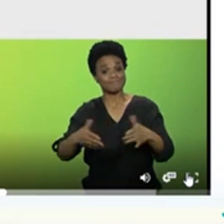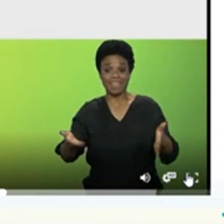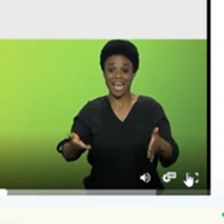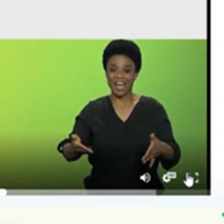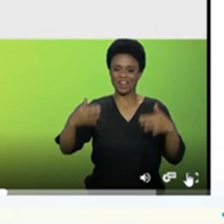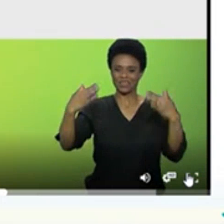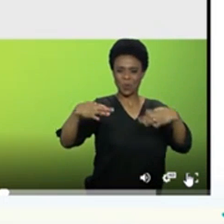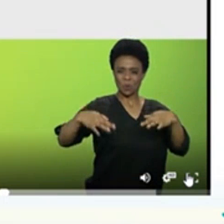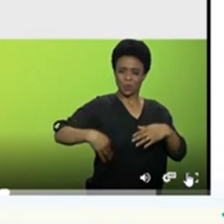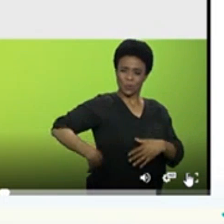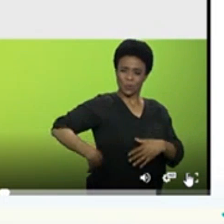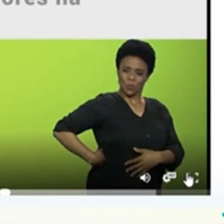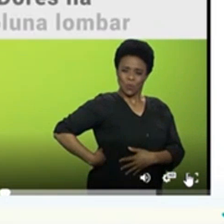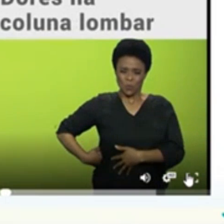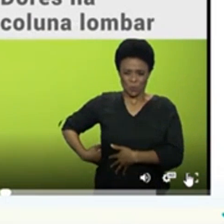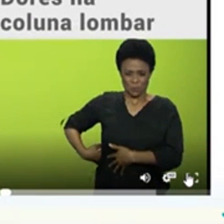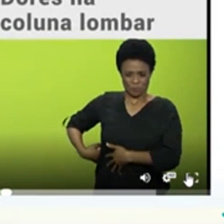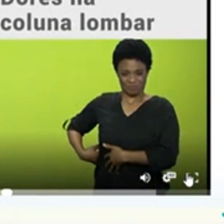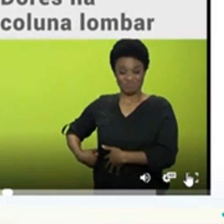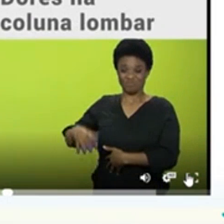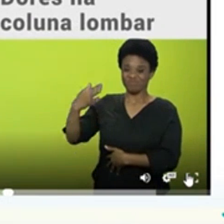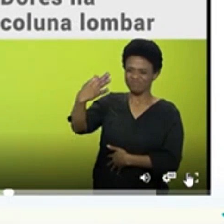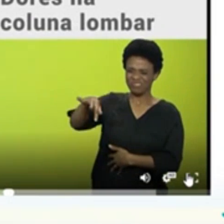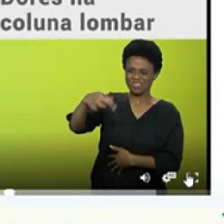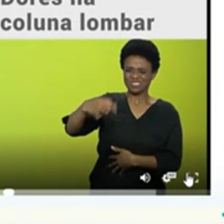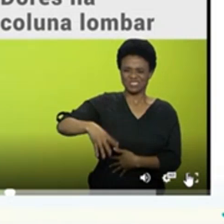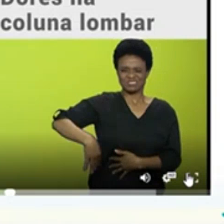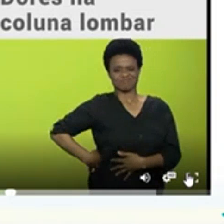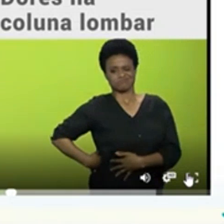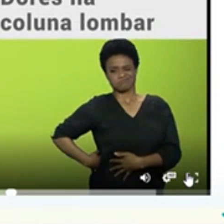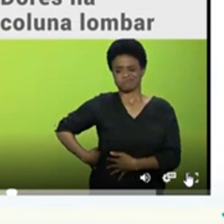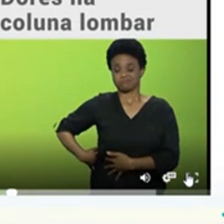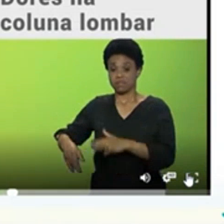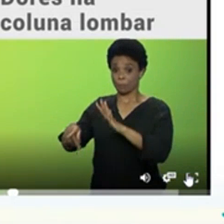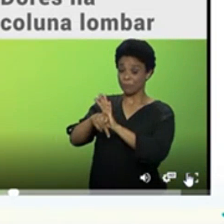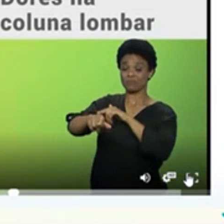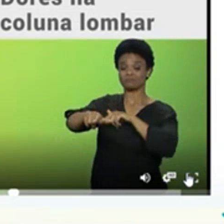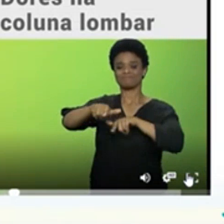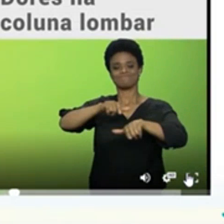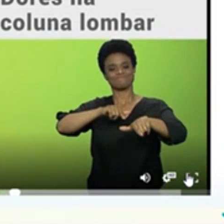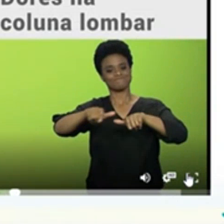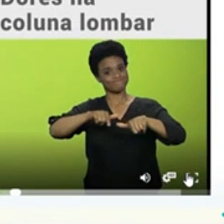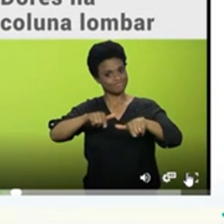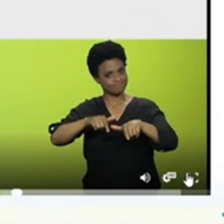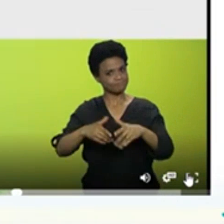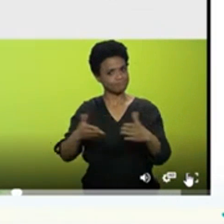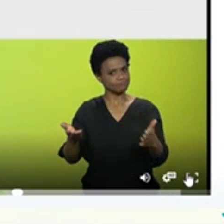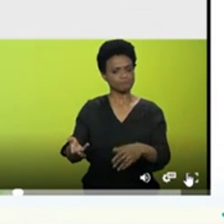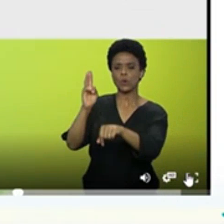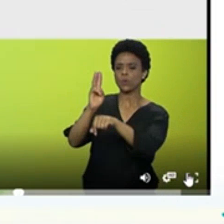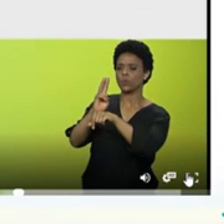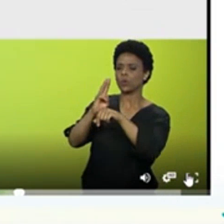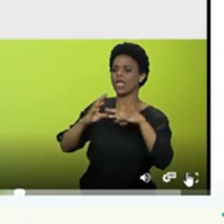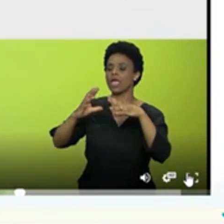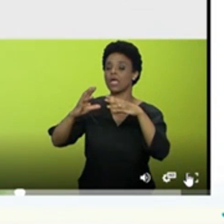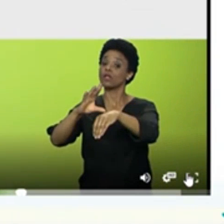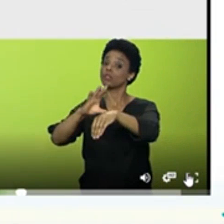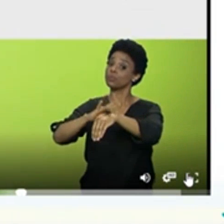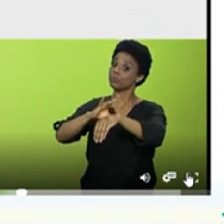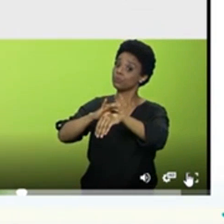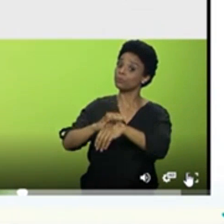que as lombalgias ocupacionais são dores na coluna lombar relacionadas ao trabalho. Para tratar dessas doenças,